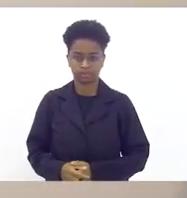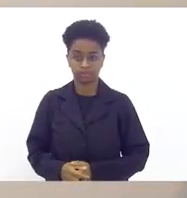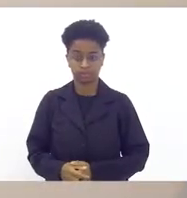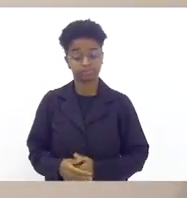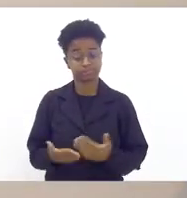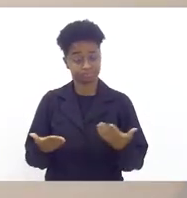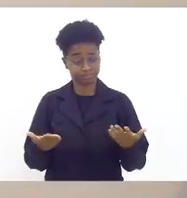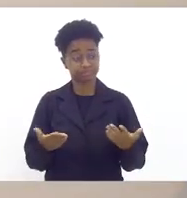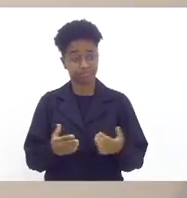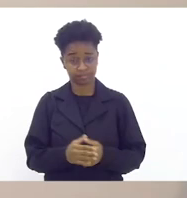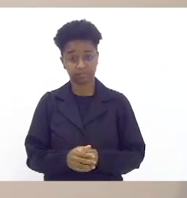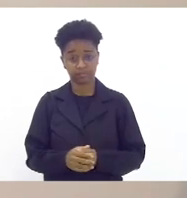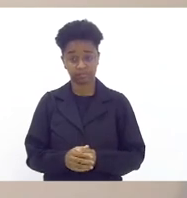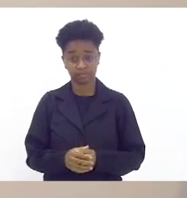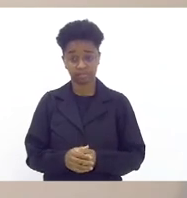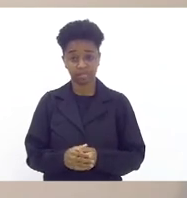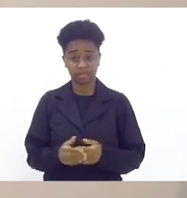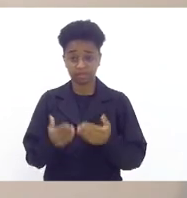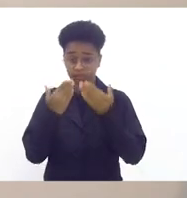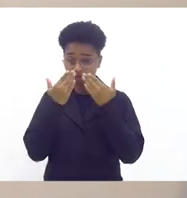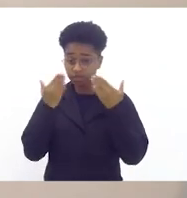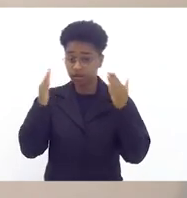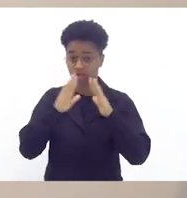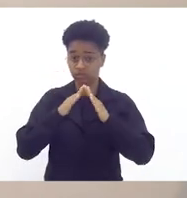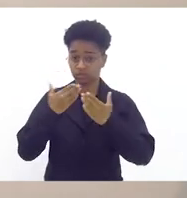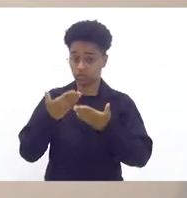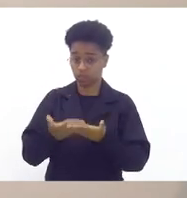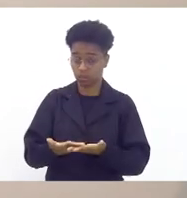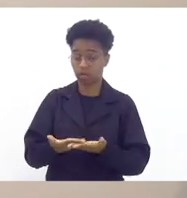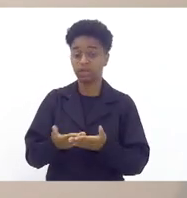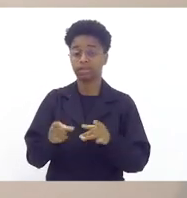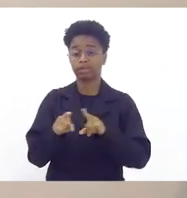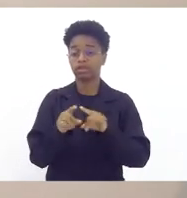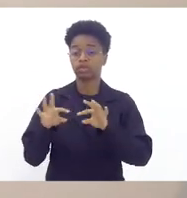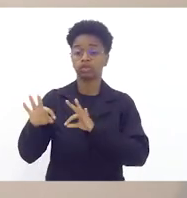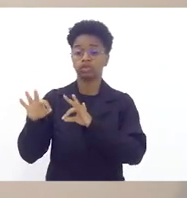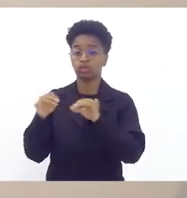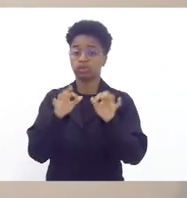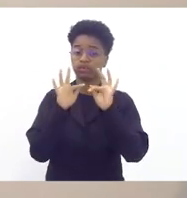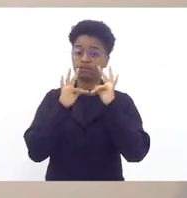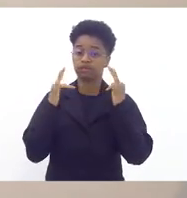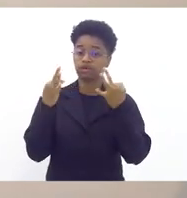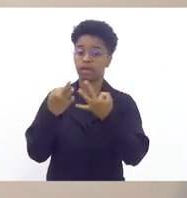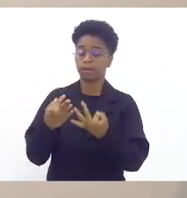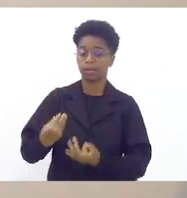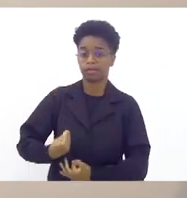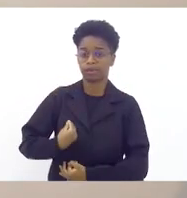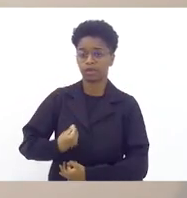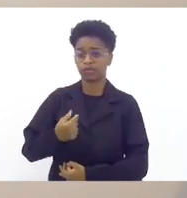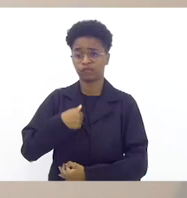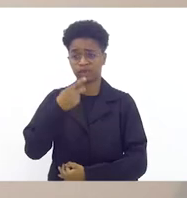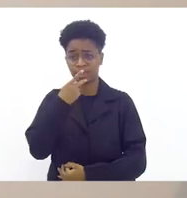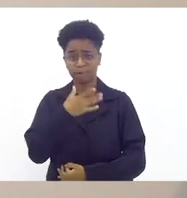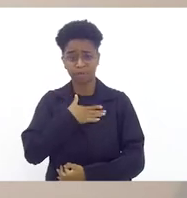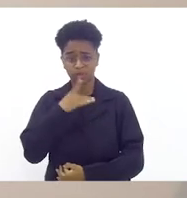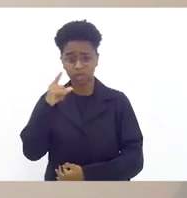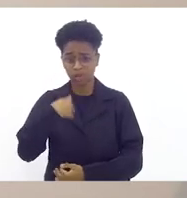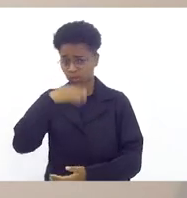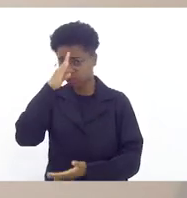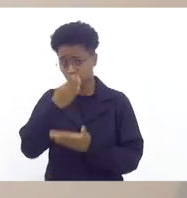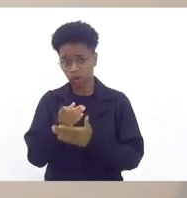Pois é, na frente da escola inteira, e todos os pais também presentes. Eu falei, meu Deus do céu, não estou